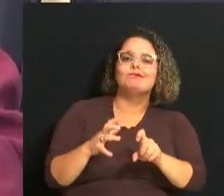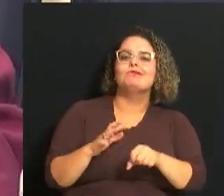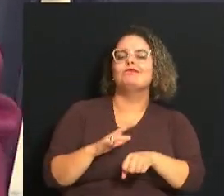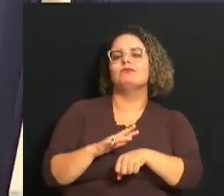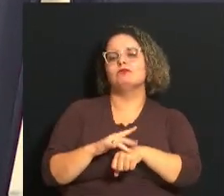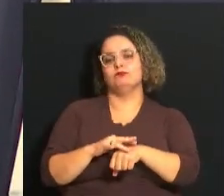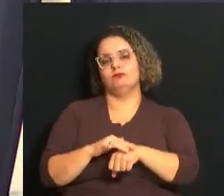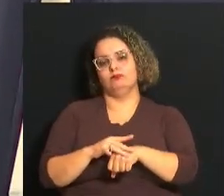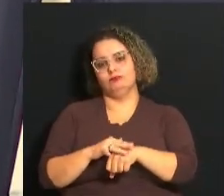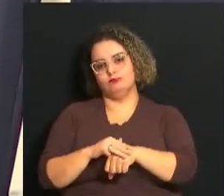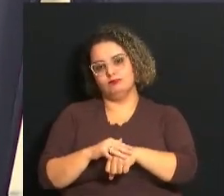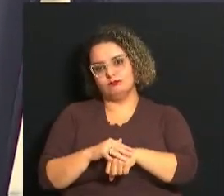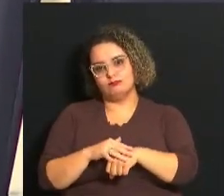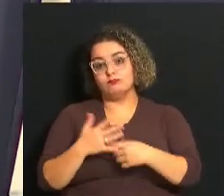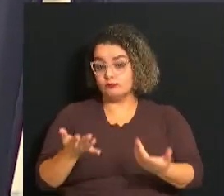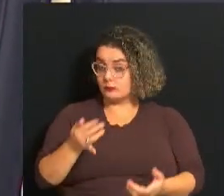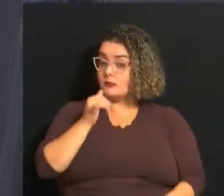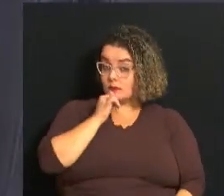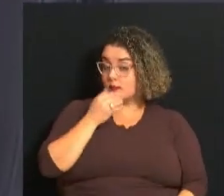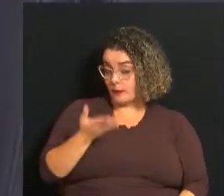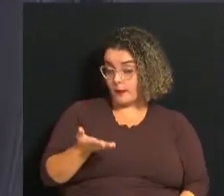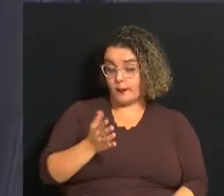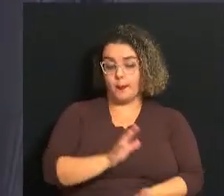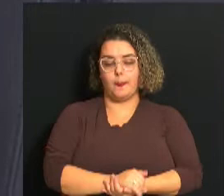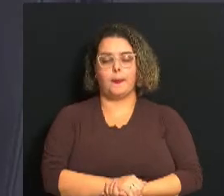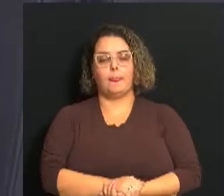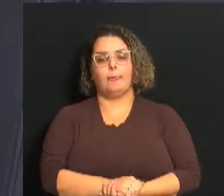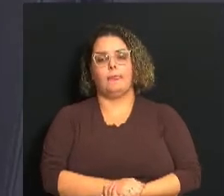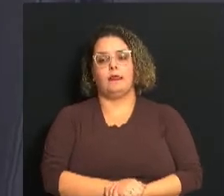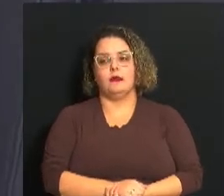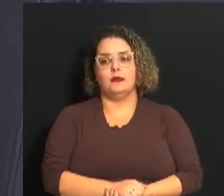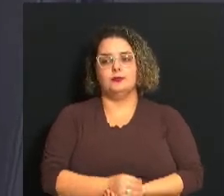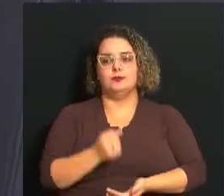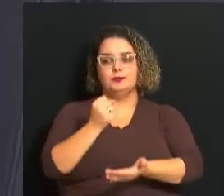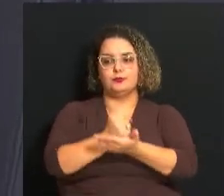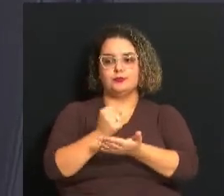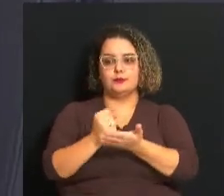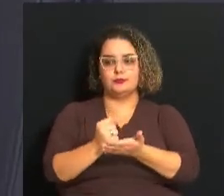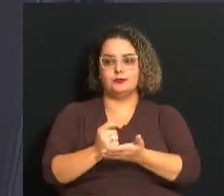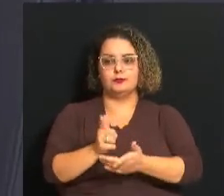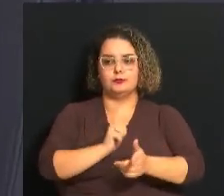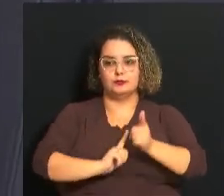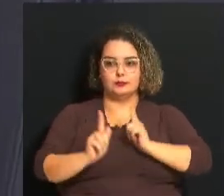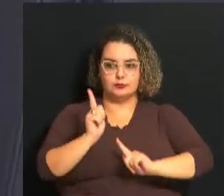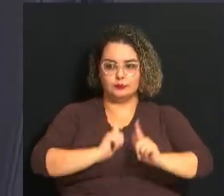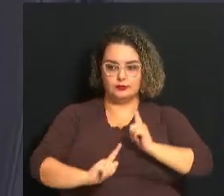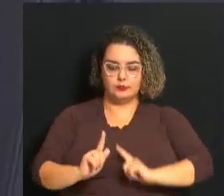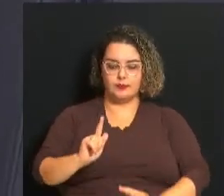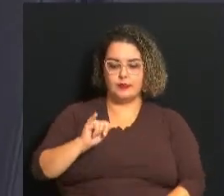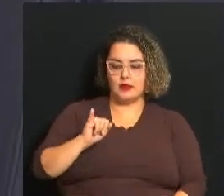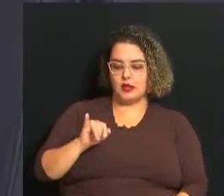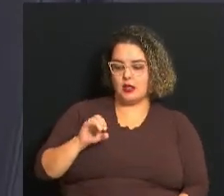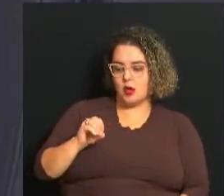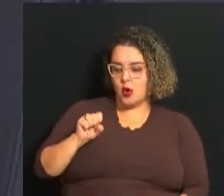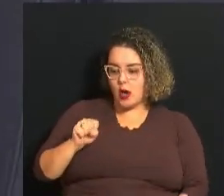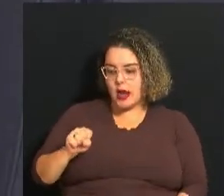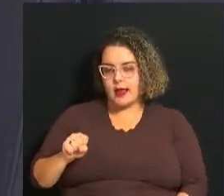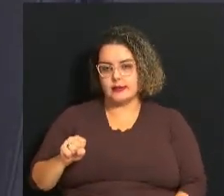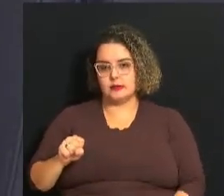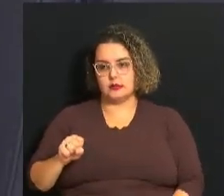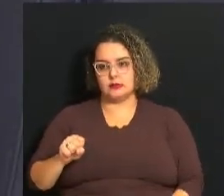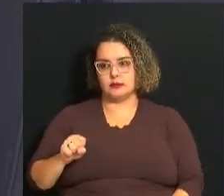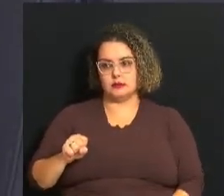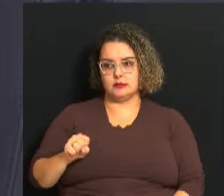né eu vou dar um exemplo aqui contrato de gestão de US na área da saúde a gente vai analisar